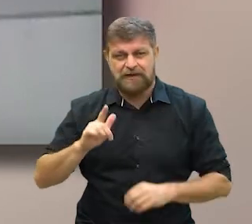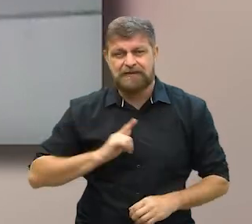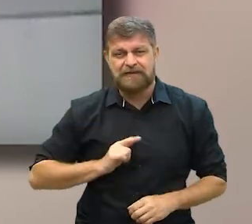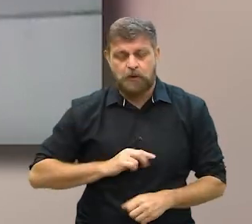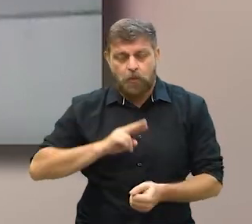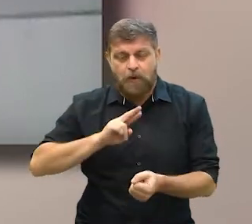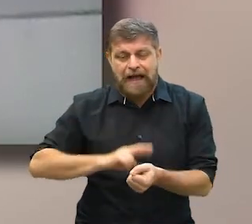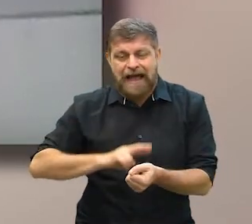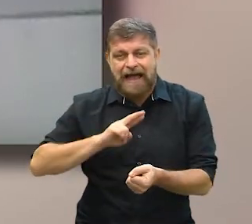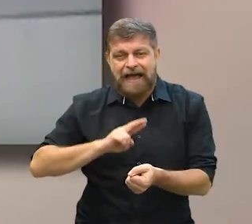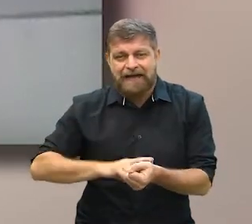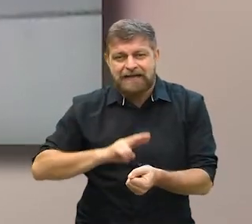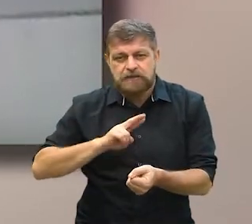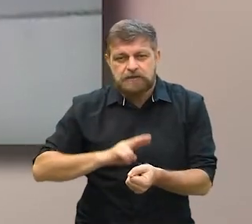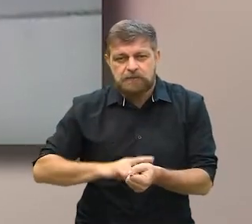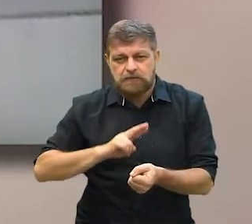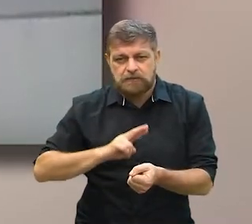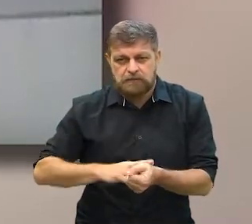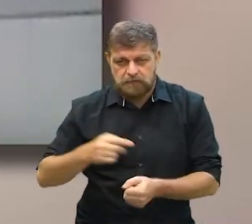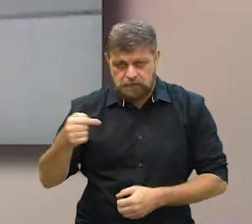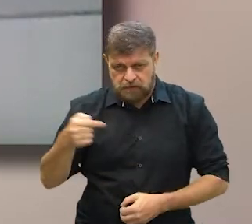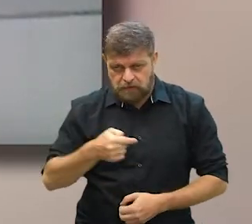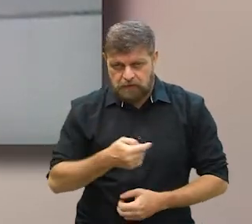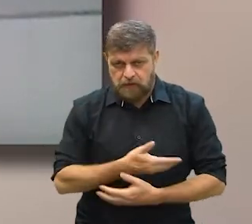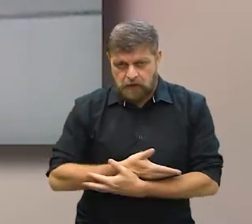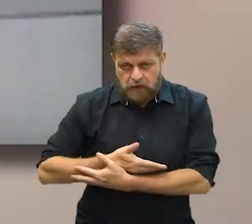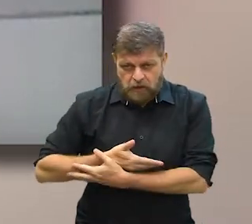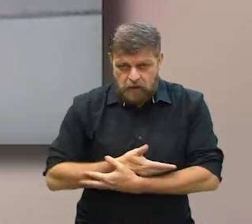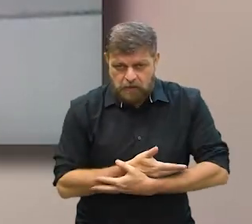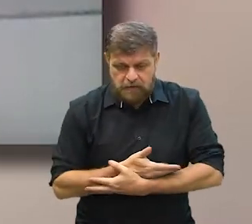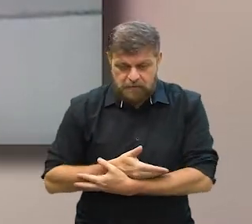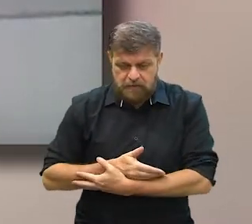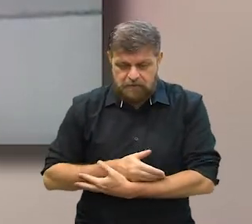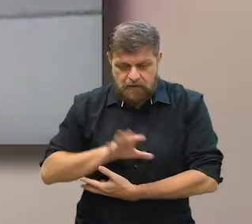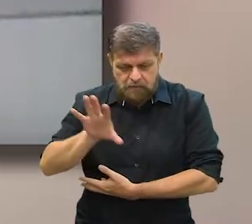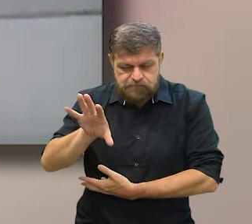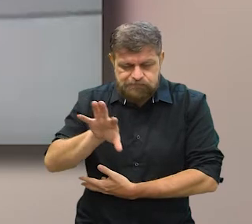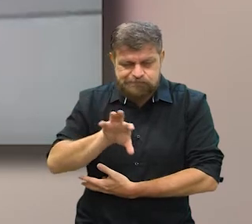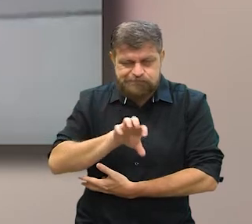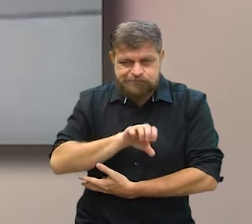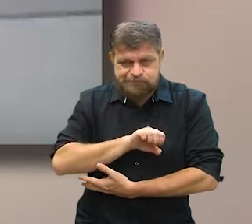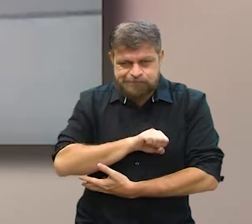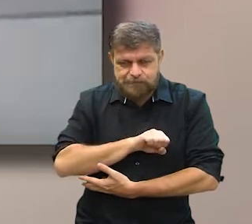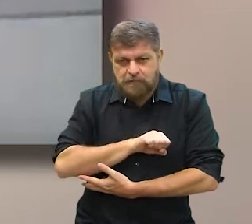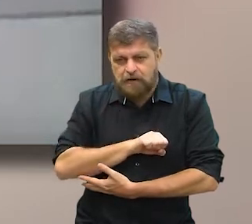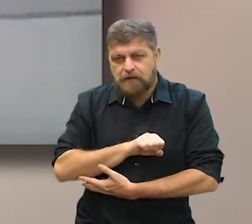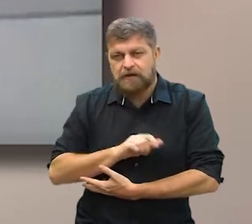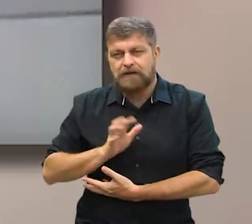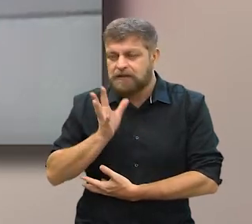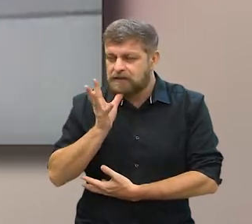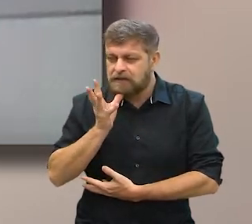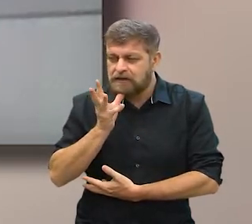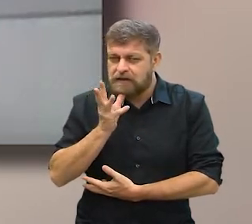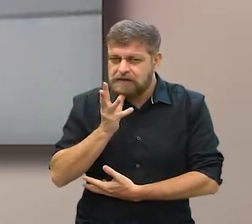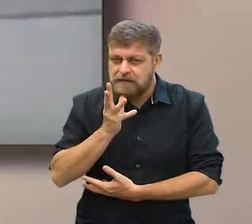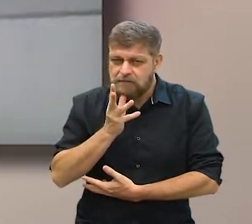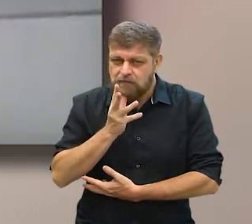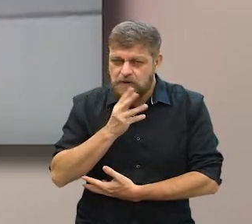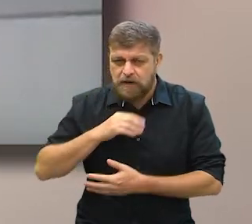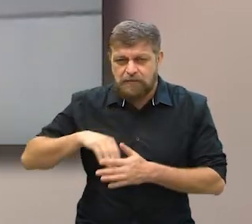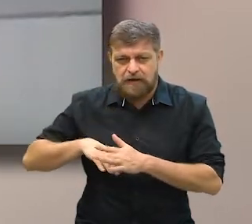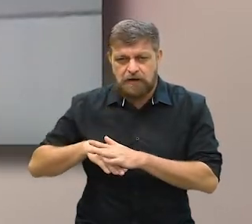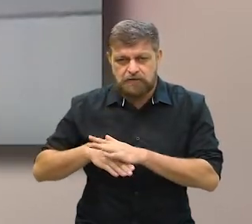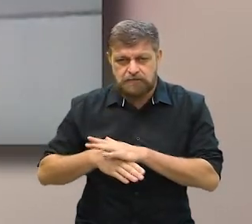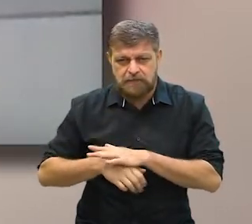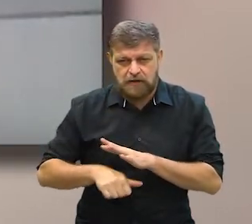ritmo circadiano ele vai começar a se implantar no bebê bem